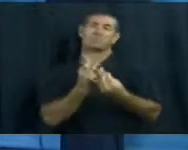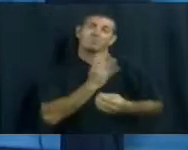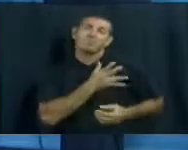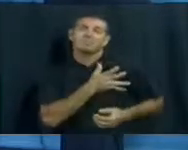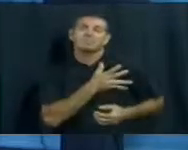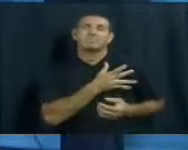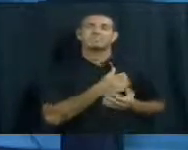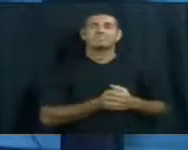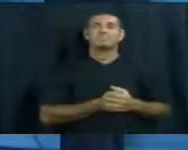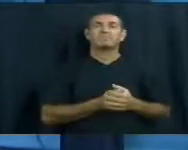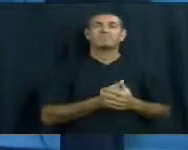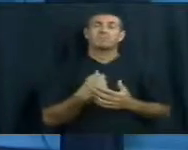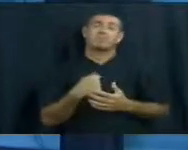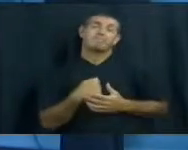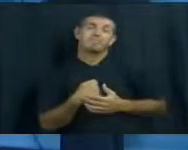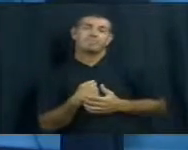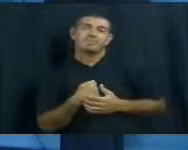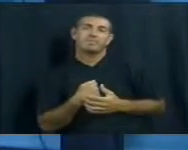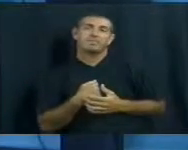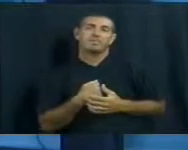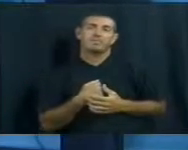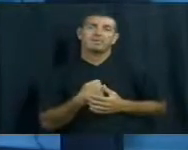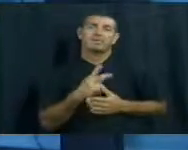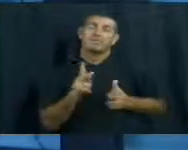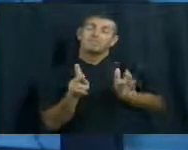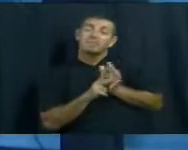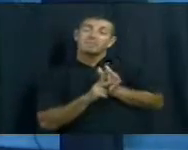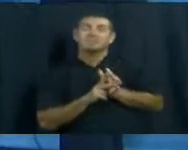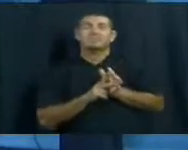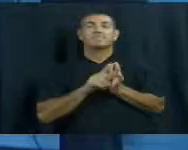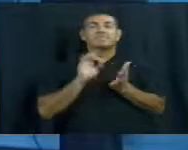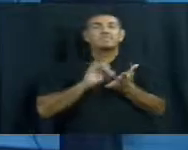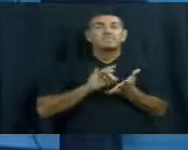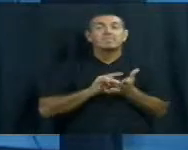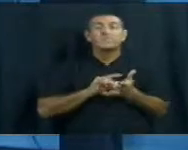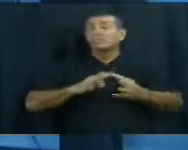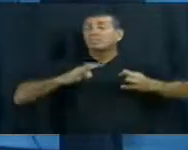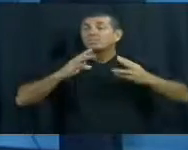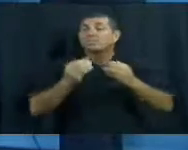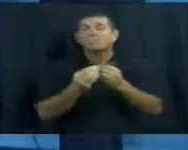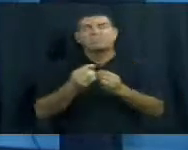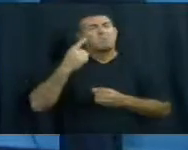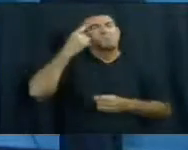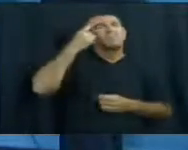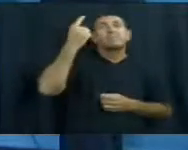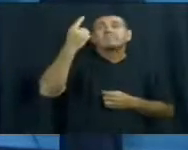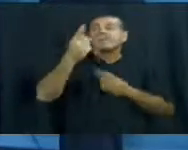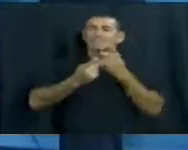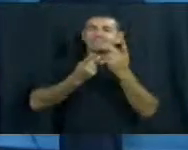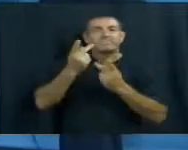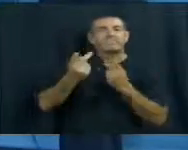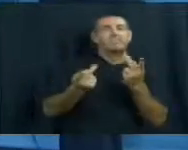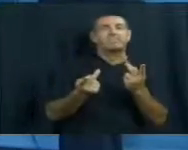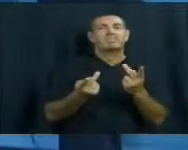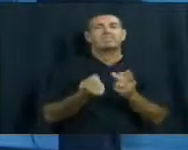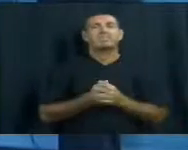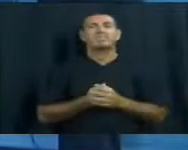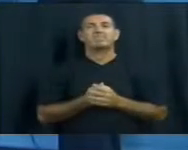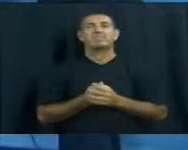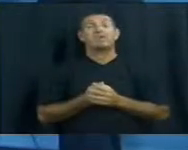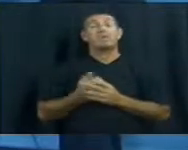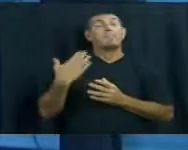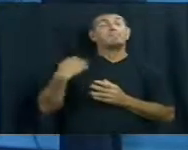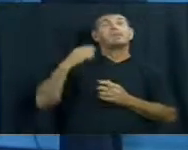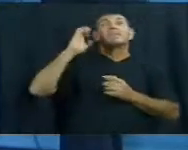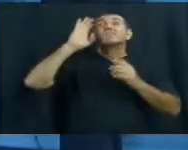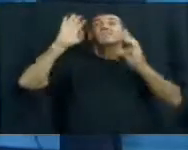corações. O meu está particularmente em festa por tudo que se tem pensado e falado. Um dia eu sonhei